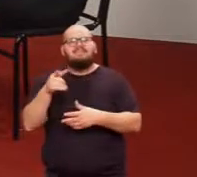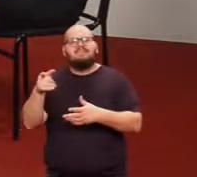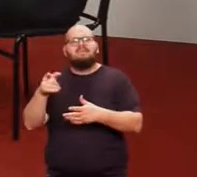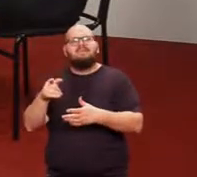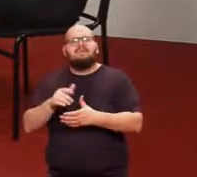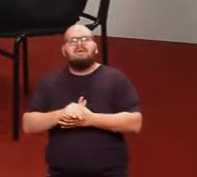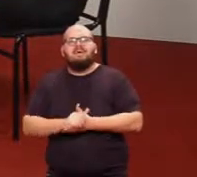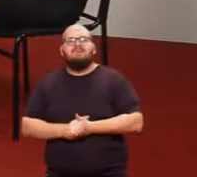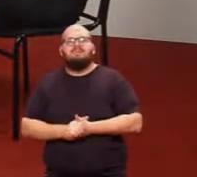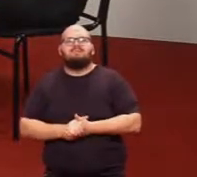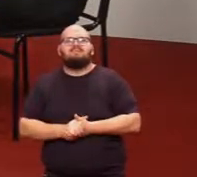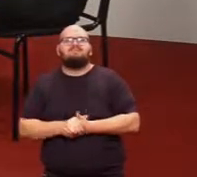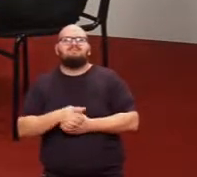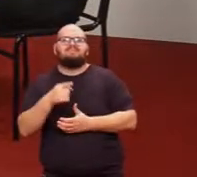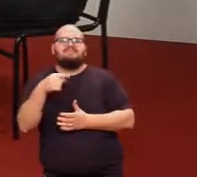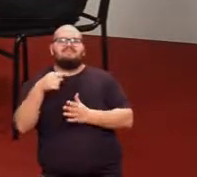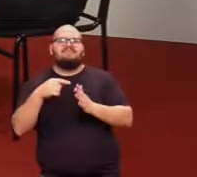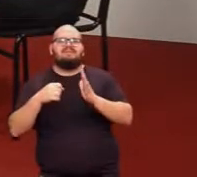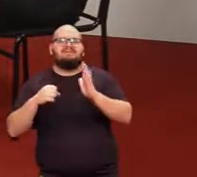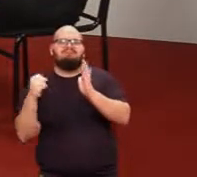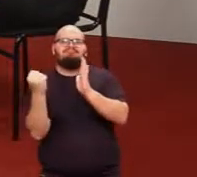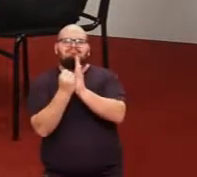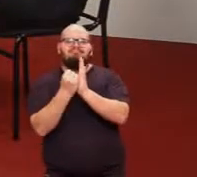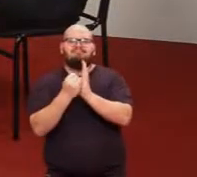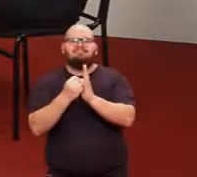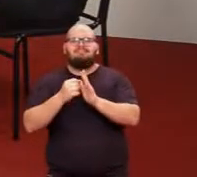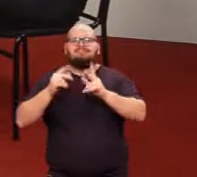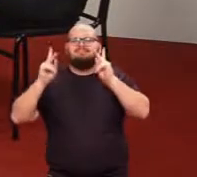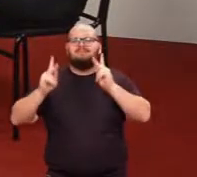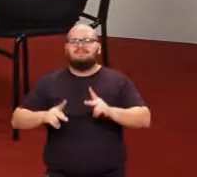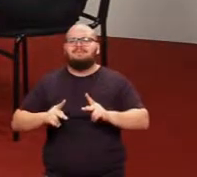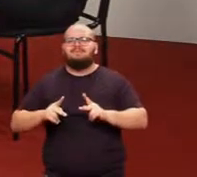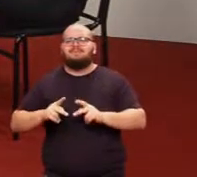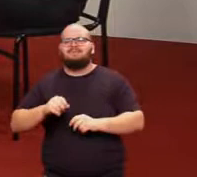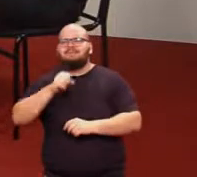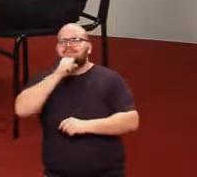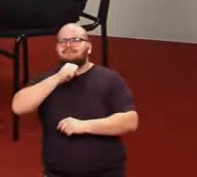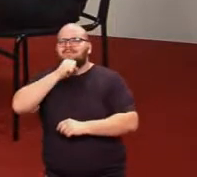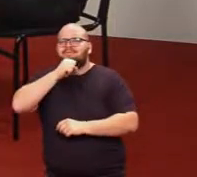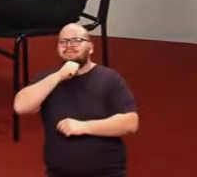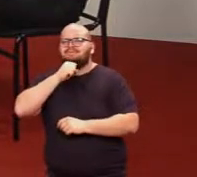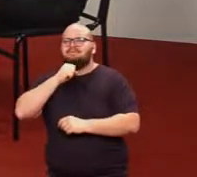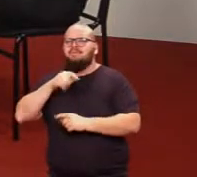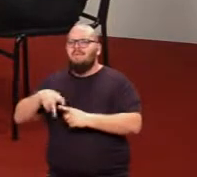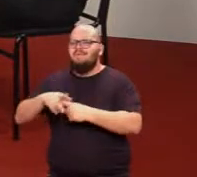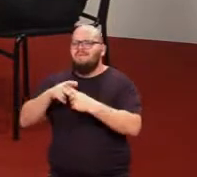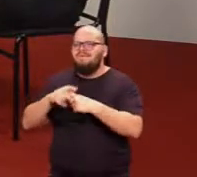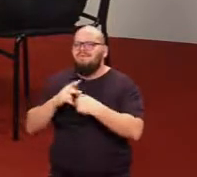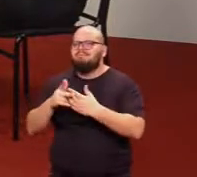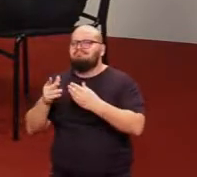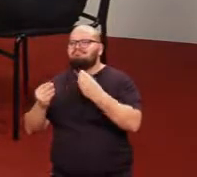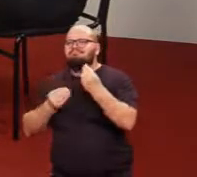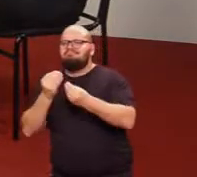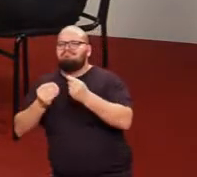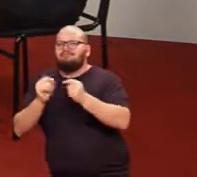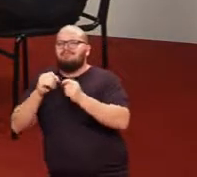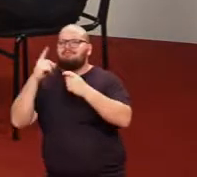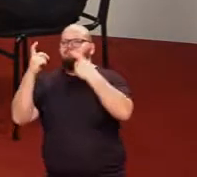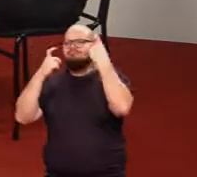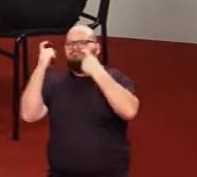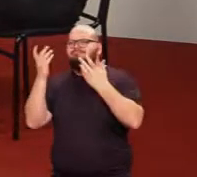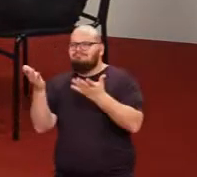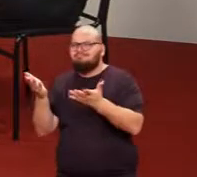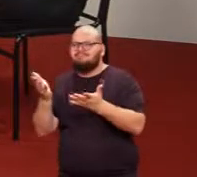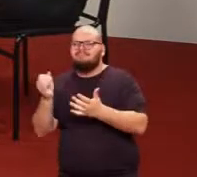os sinais de envelhecimento, professora Elkin, preocupam as pessoas quando buscam vocês para fazer algum reparo? Preocupam,